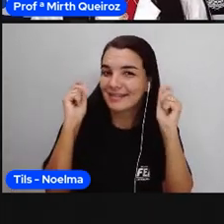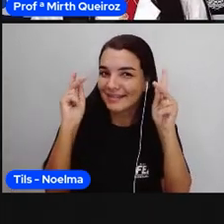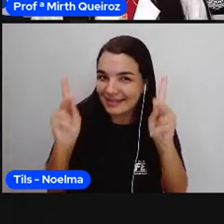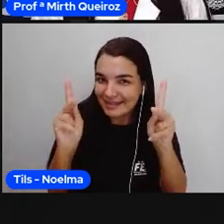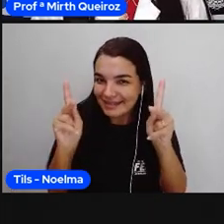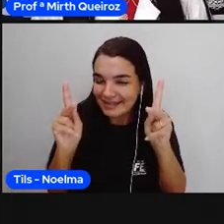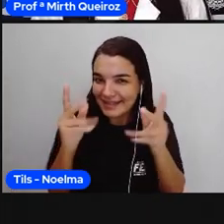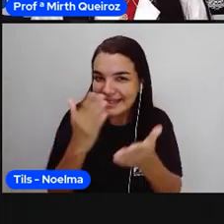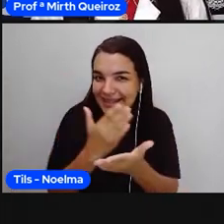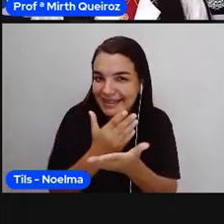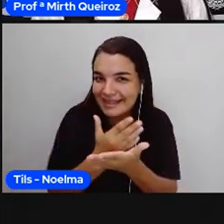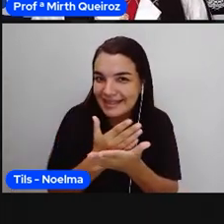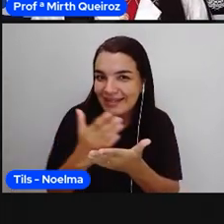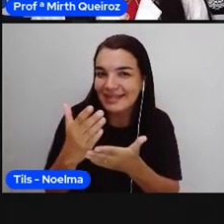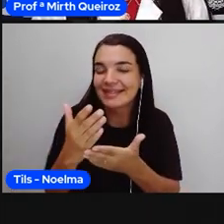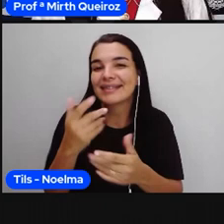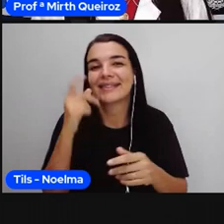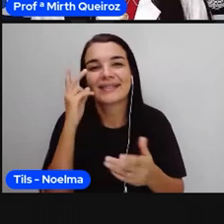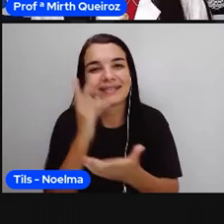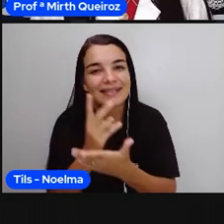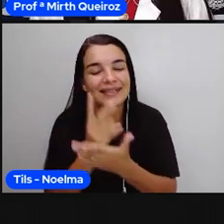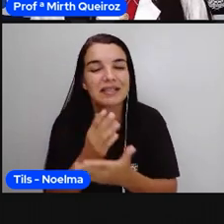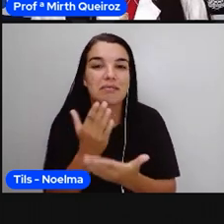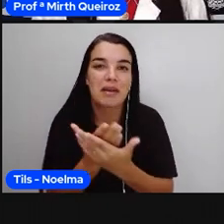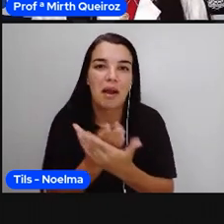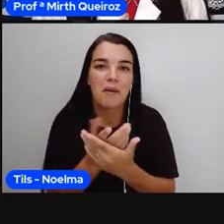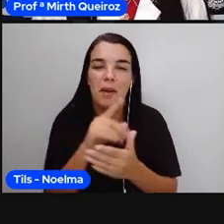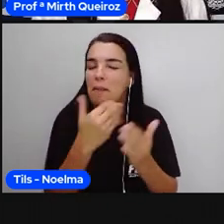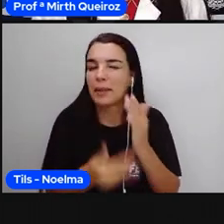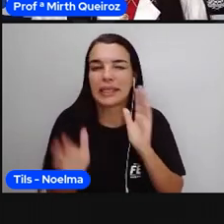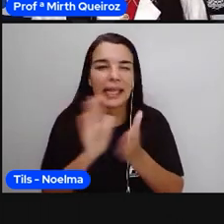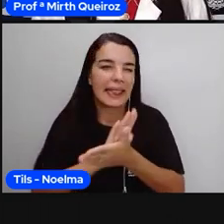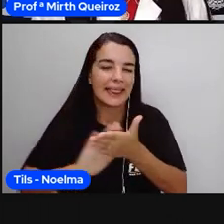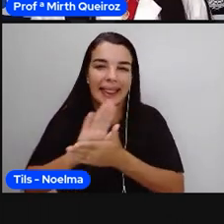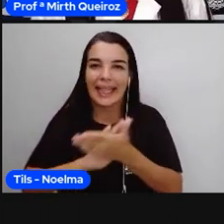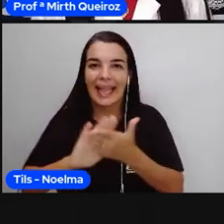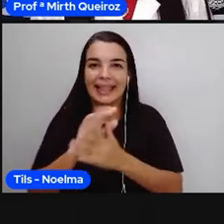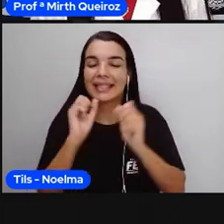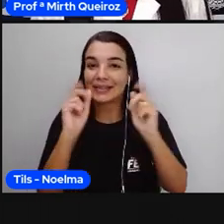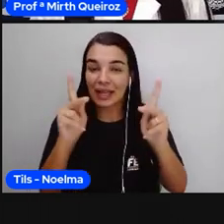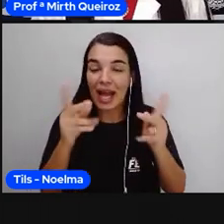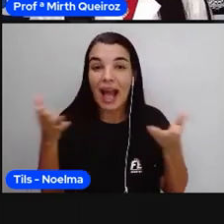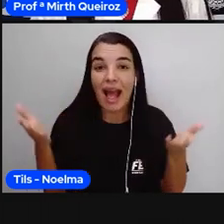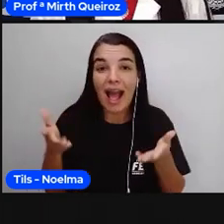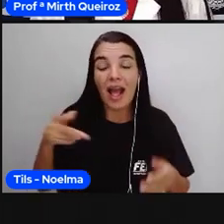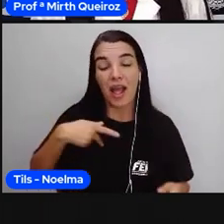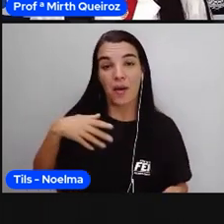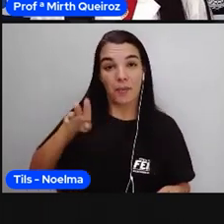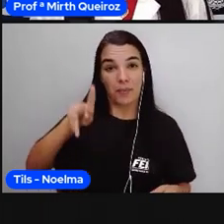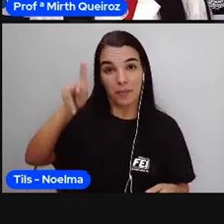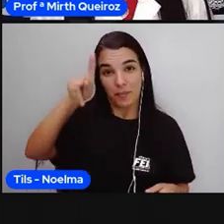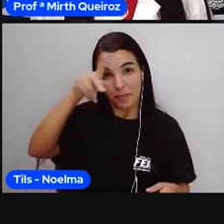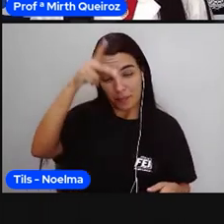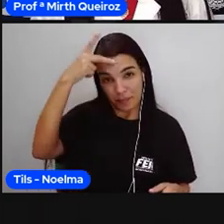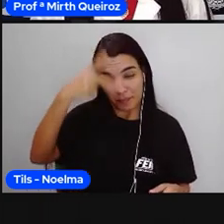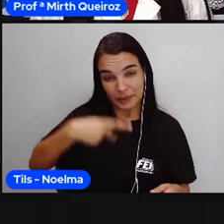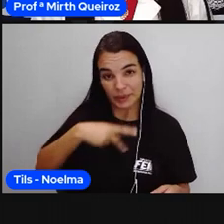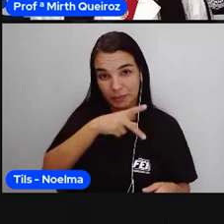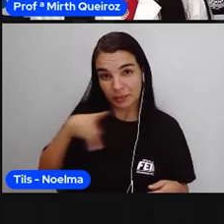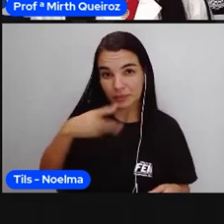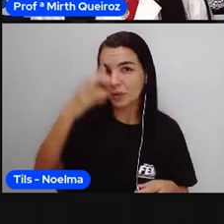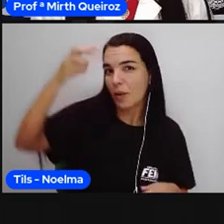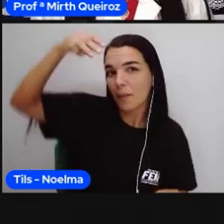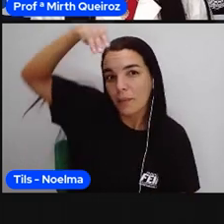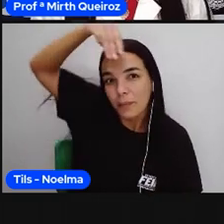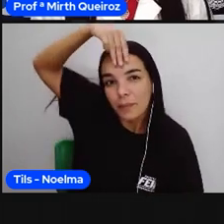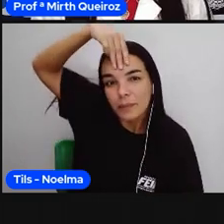atentados quanto ao que acontece por aqui e vocês não perderem nadinha, tá? Eu sou a professora Mirth, né? E hoje nós